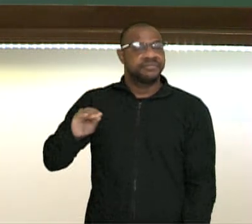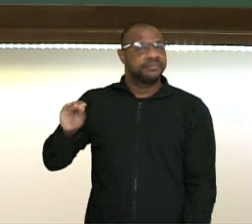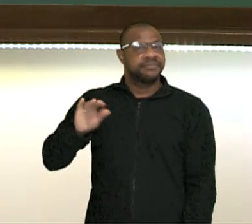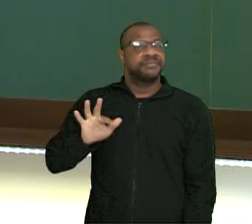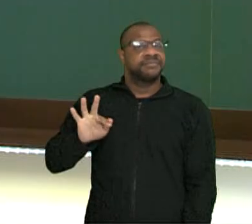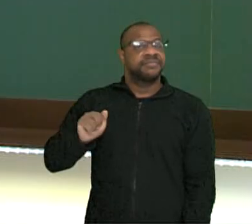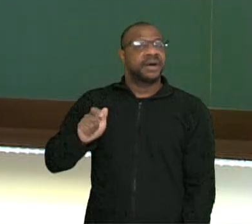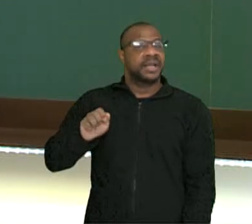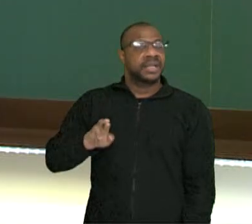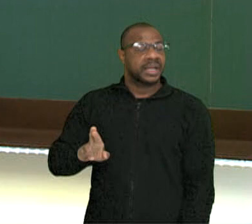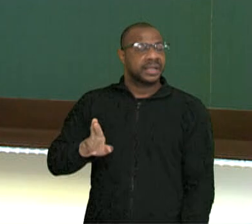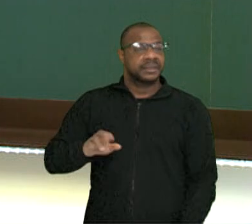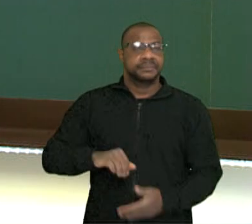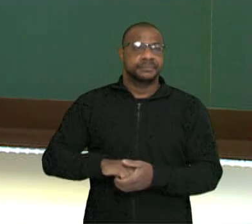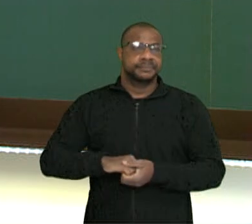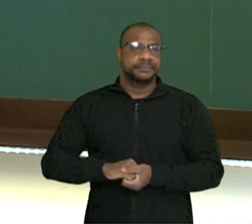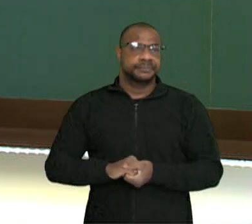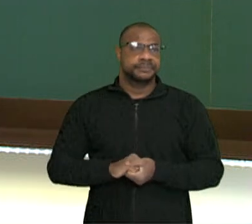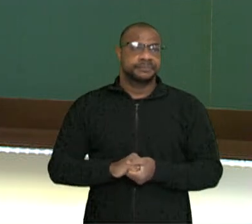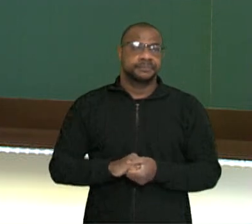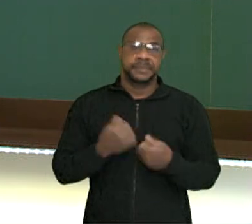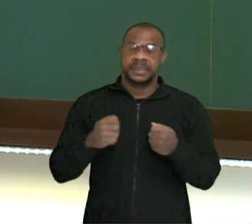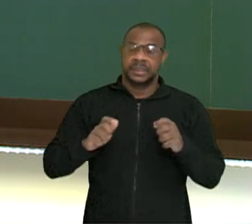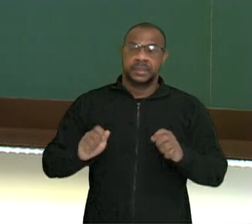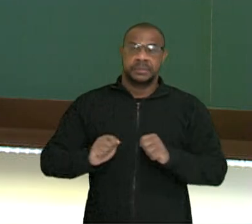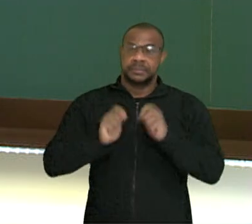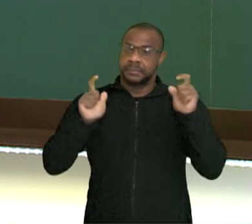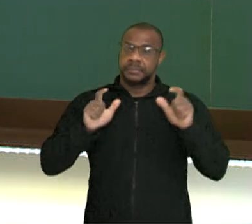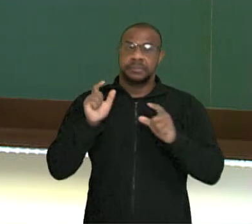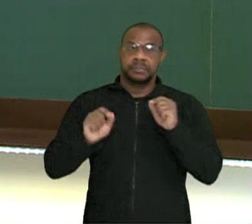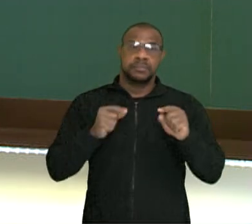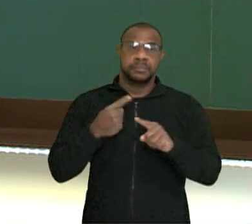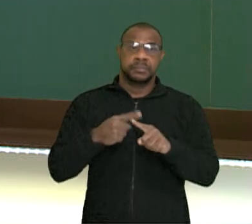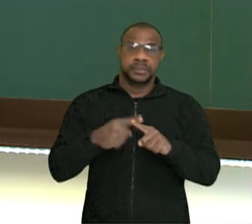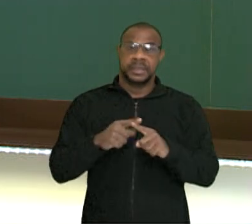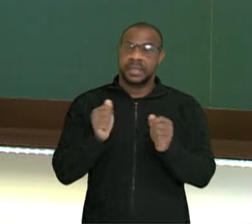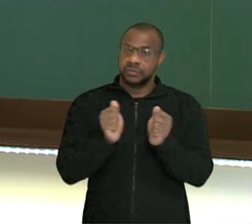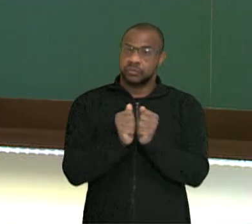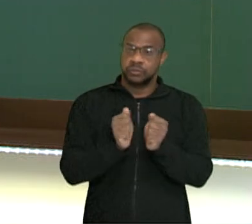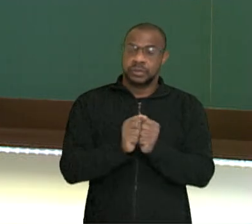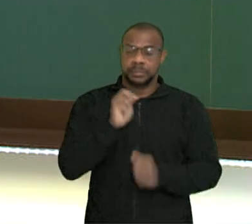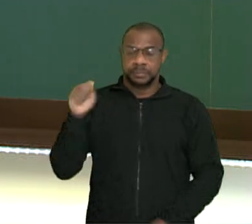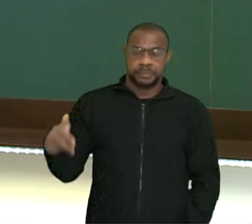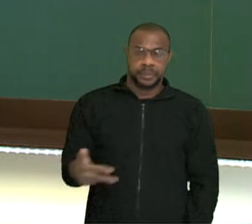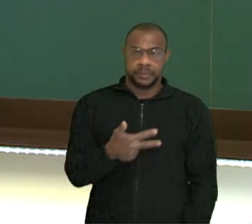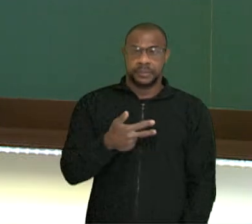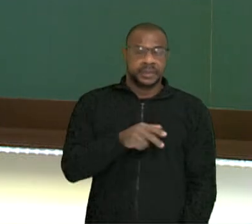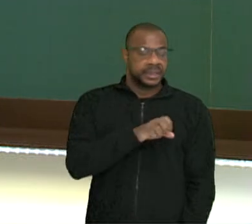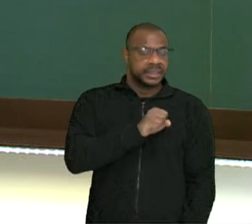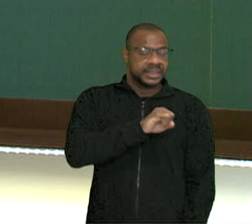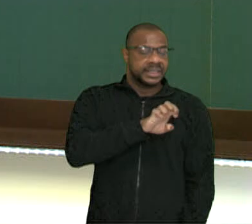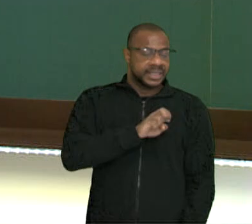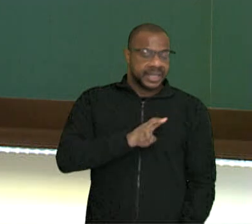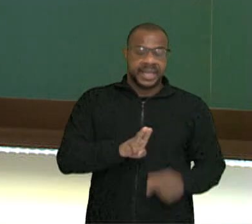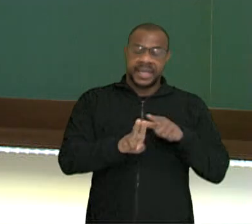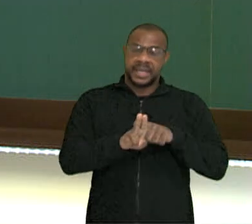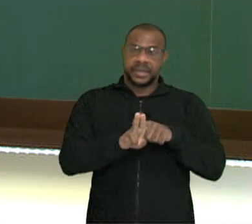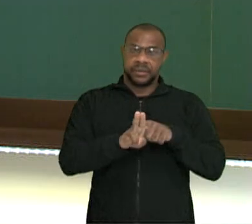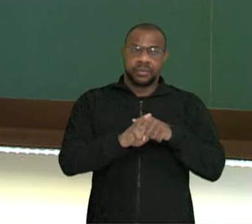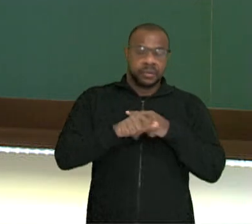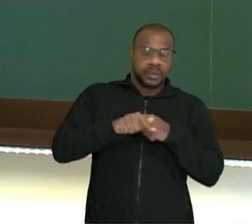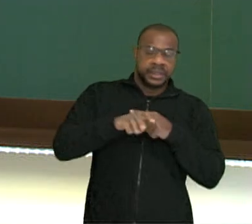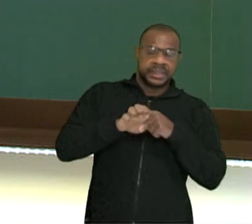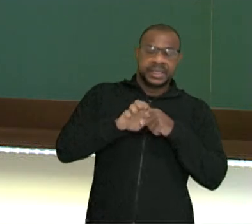subjuntivo, eu tenho que me atentar para quê? Porque eu conjugo com os pronomes. Se eu falasse, que eu